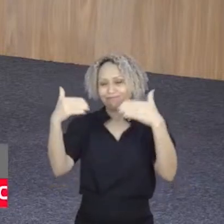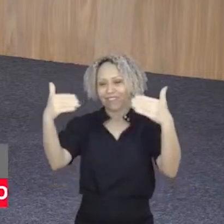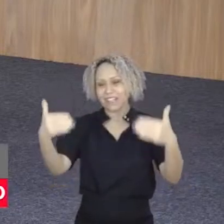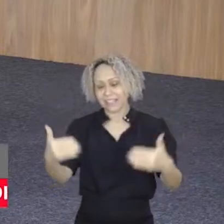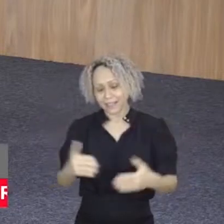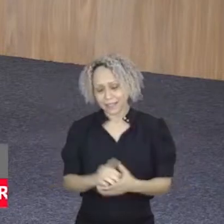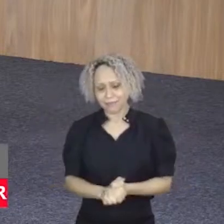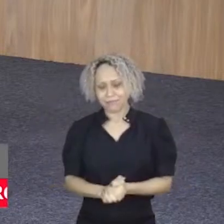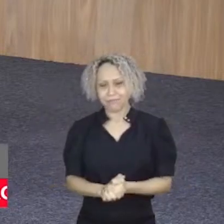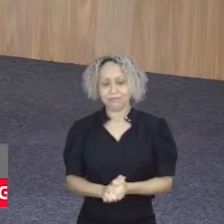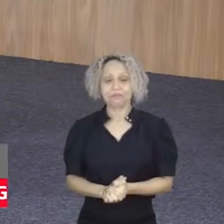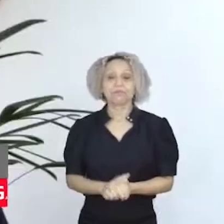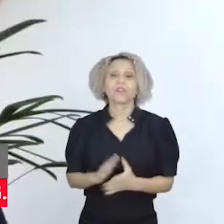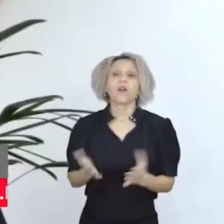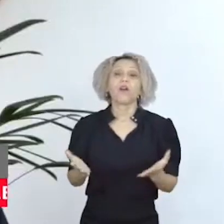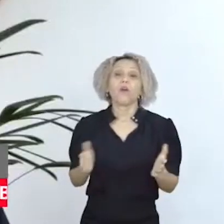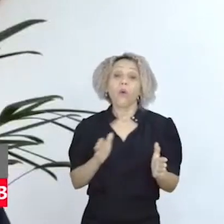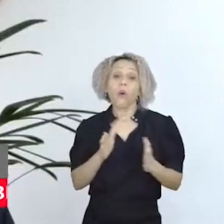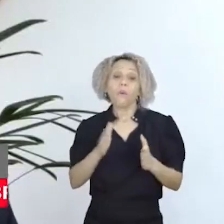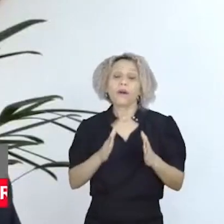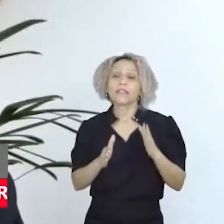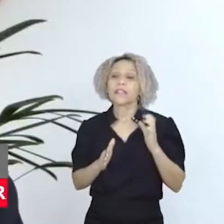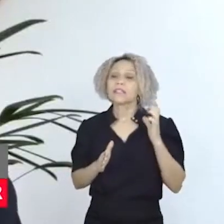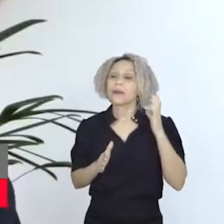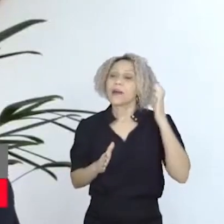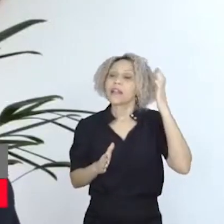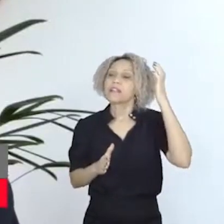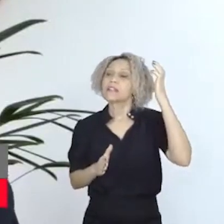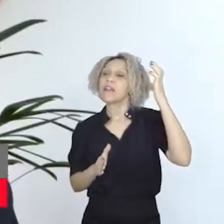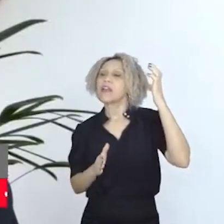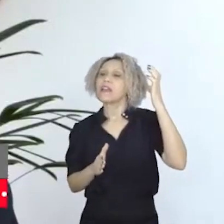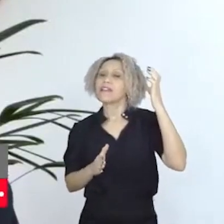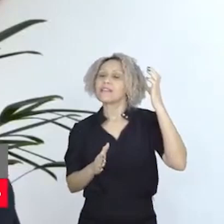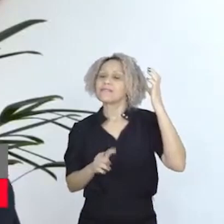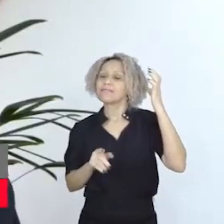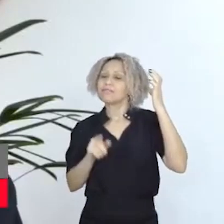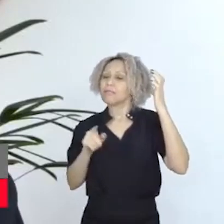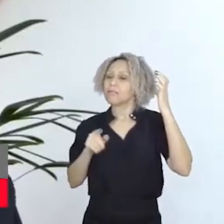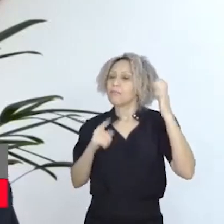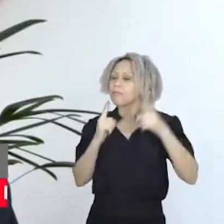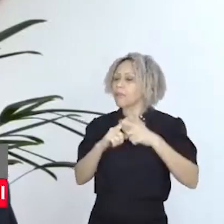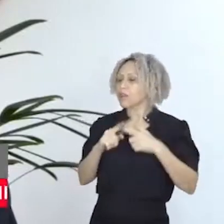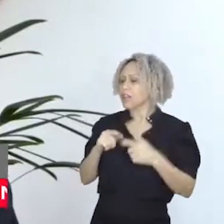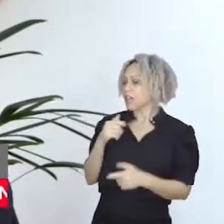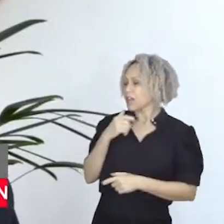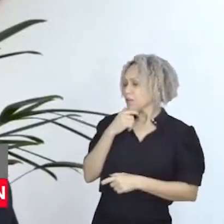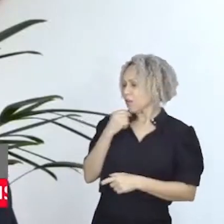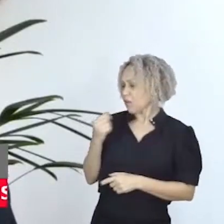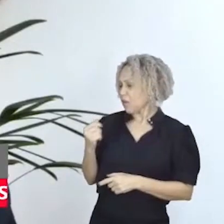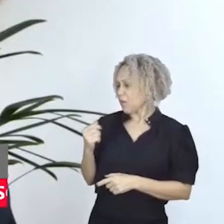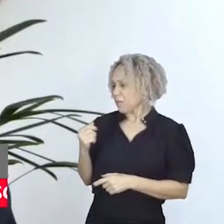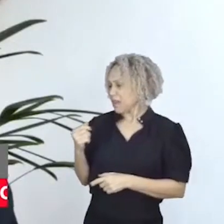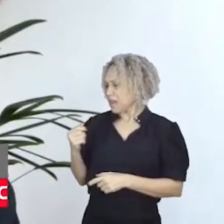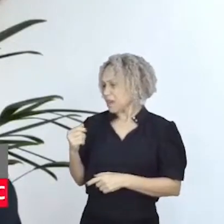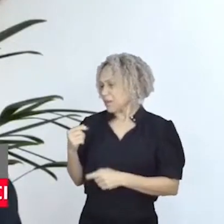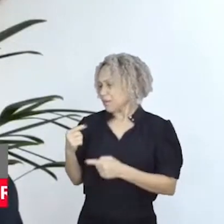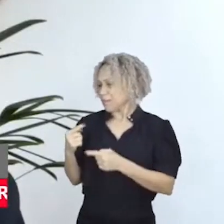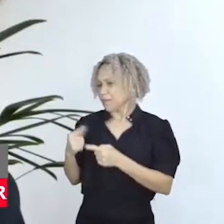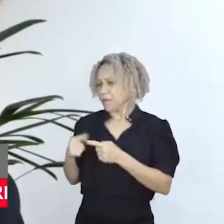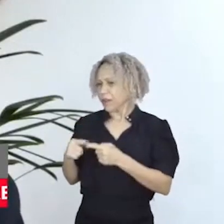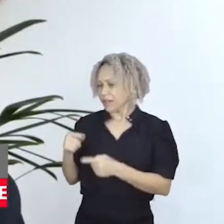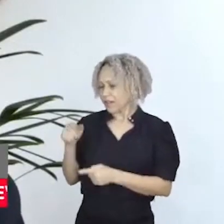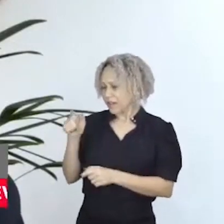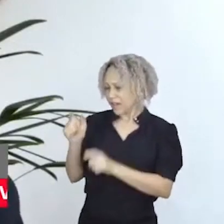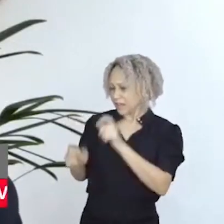O mandato da Marielle incomodava porque era um mandato combativo, um mandato a serviço das pessoas que a